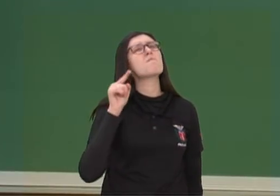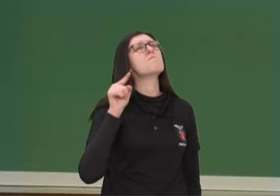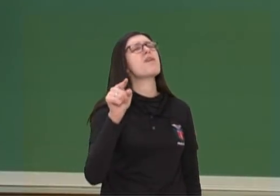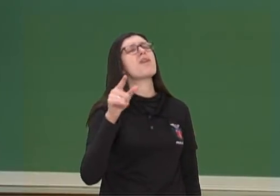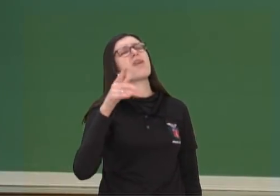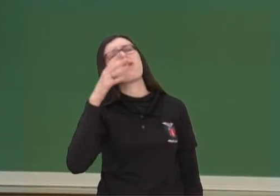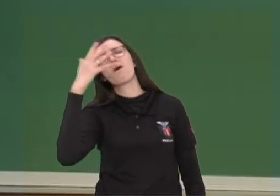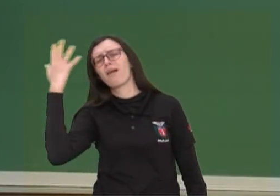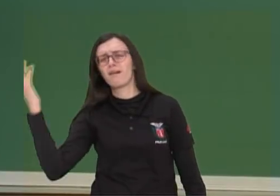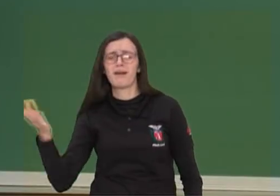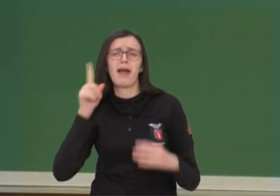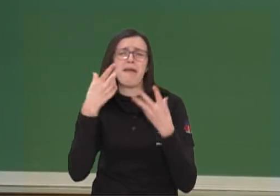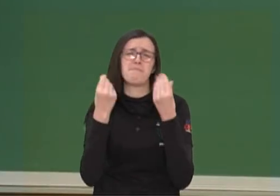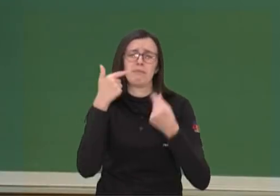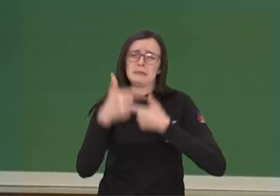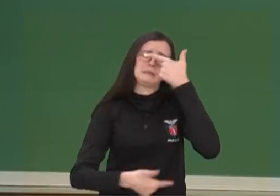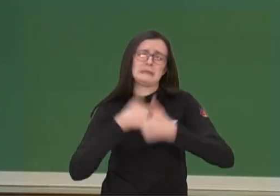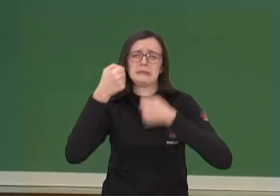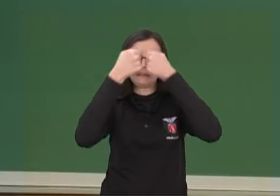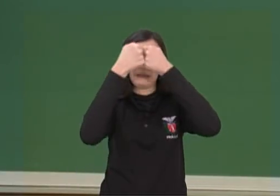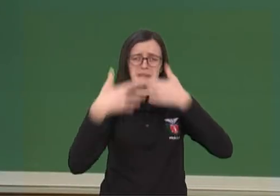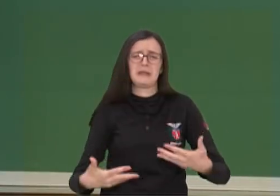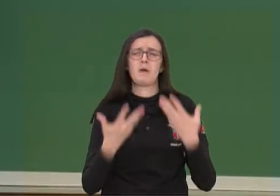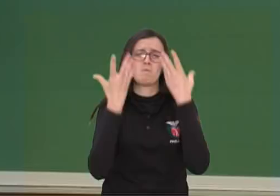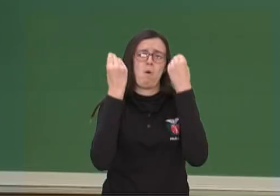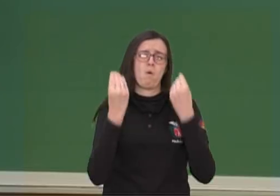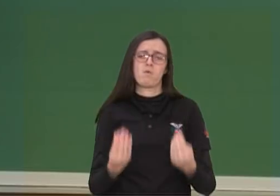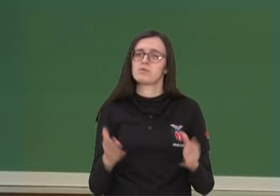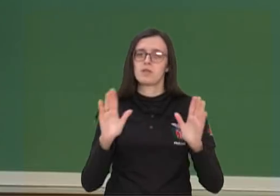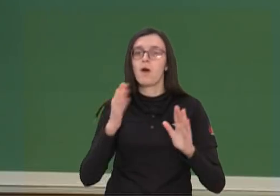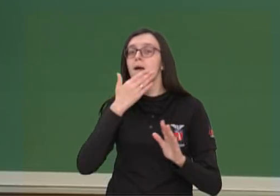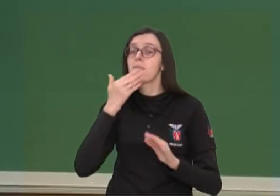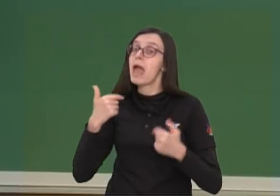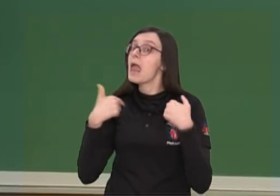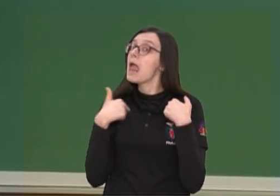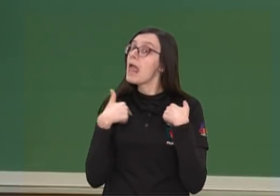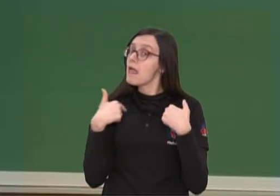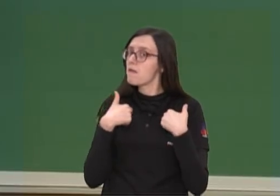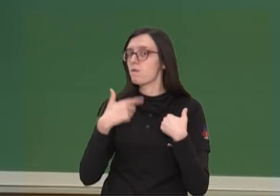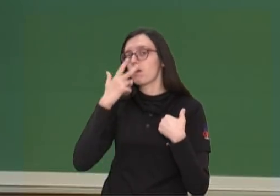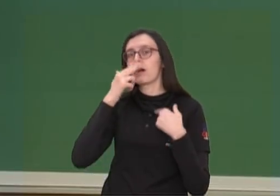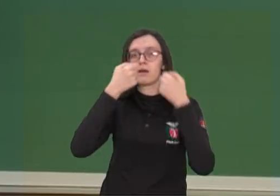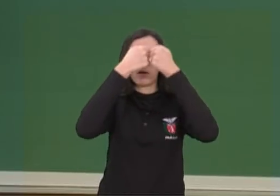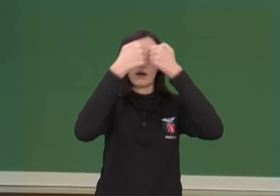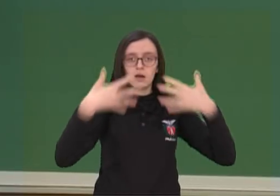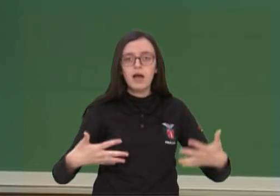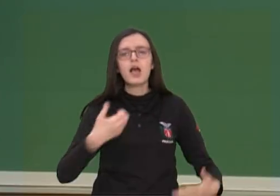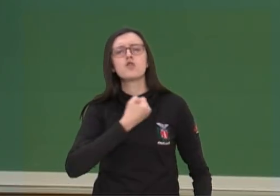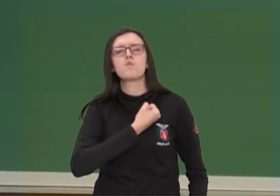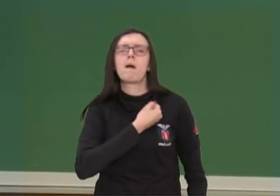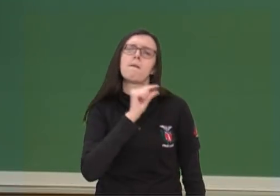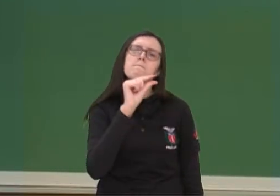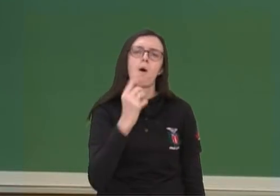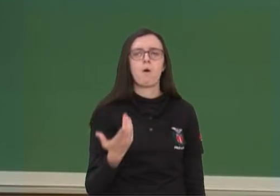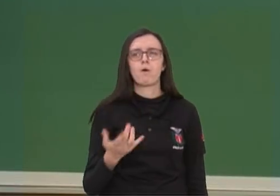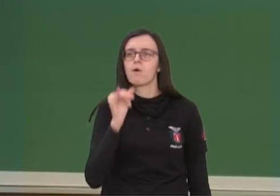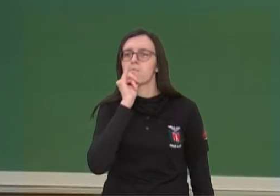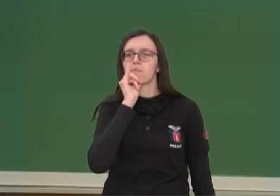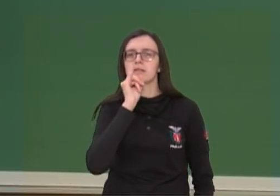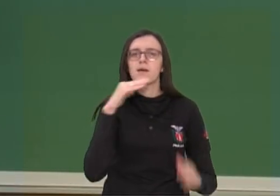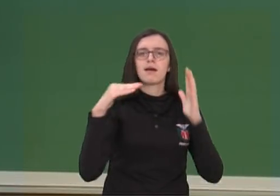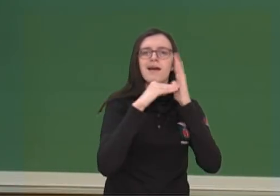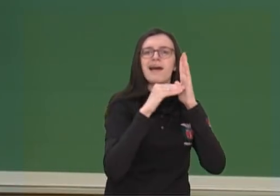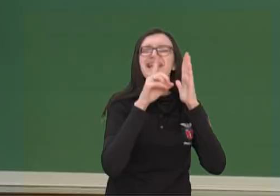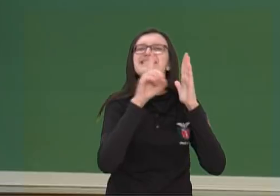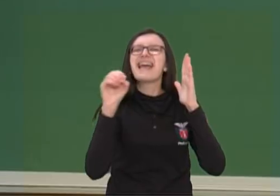34.500, ia dar muito trabalho decompor, é muito número para decompor. Eu uso a decomposição para números menores, por exemplo, da centena,